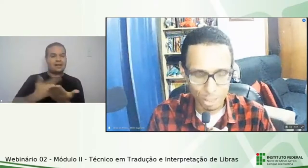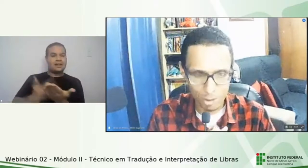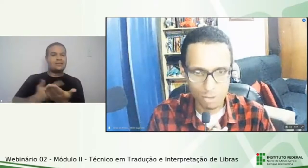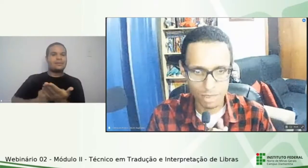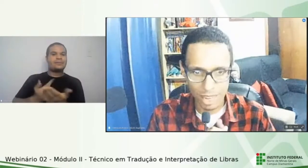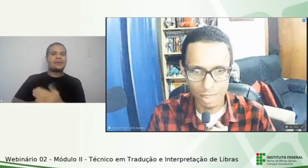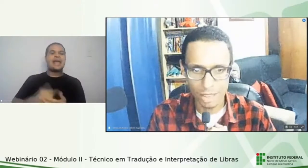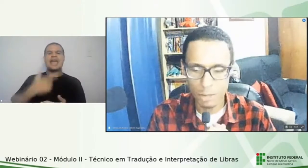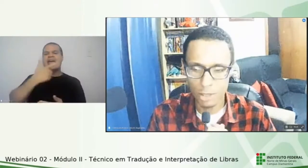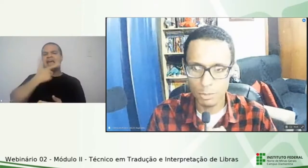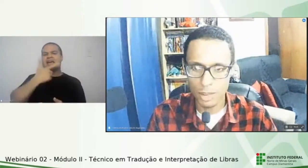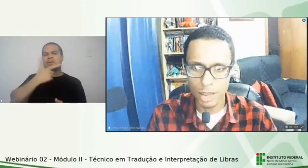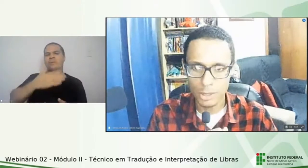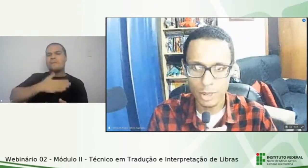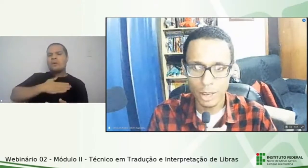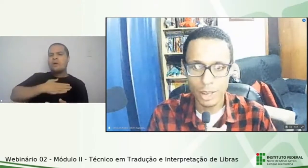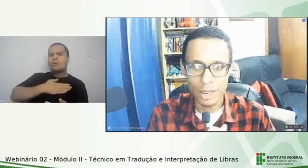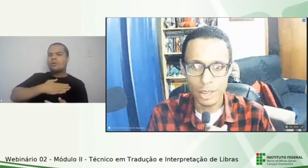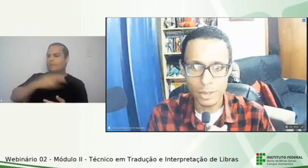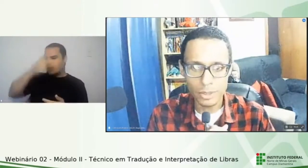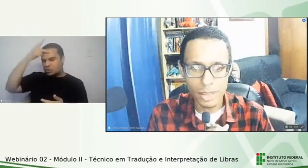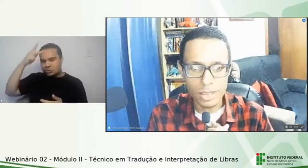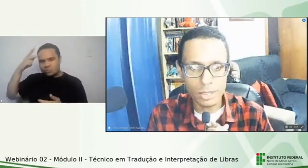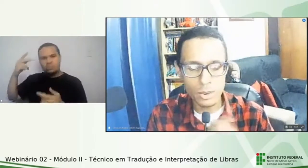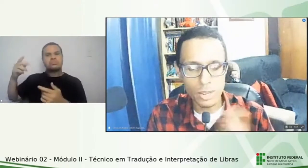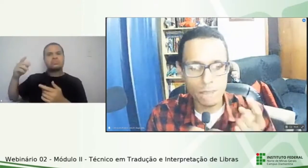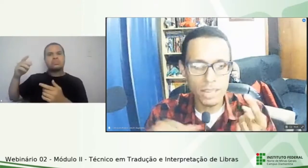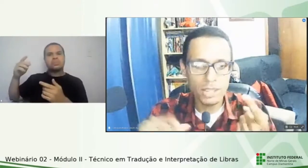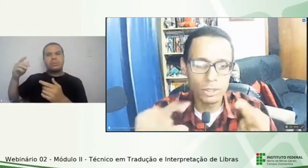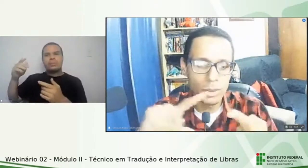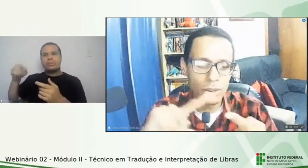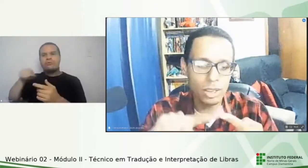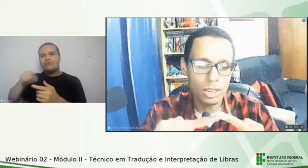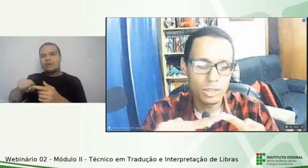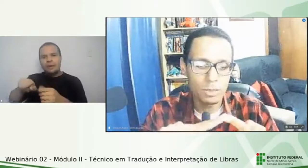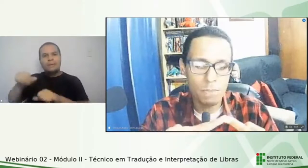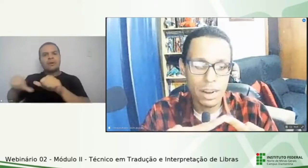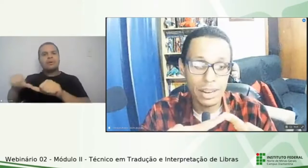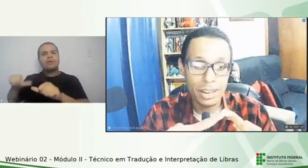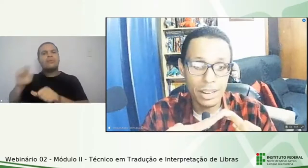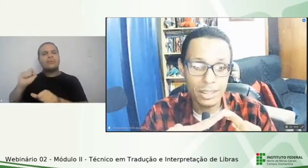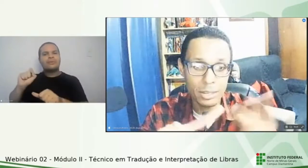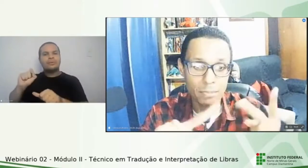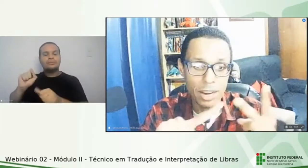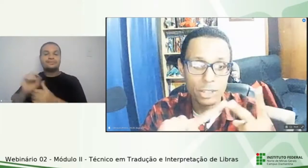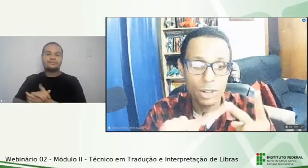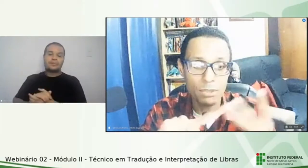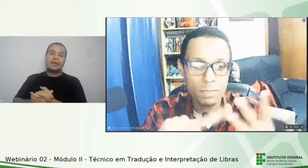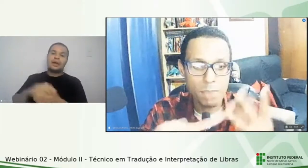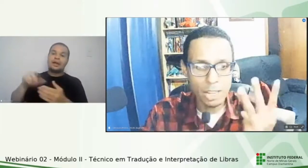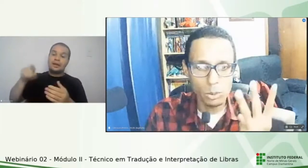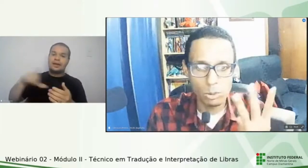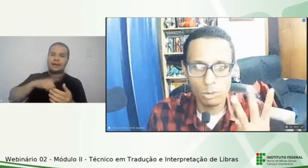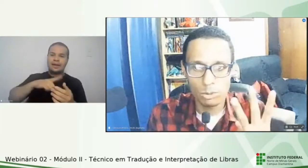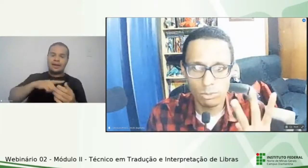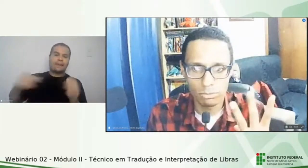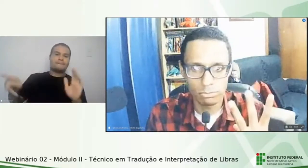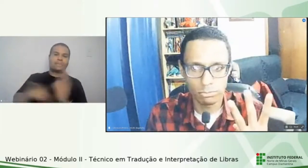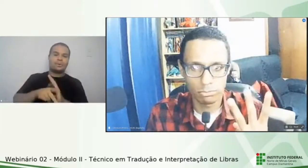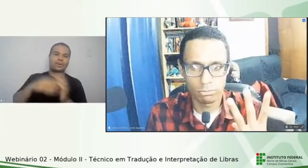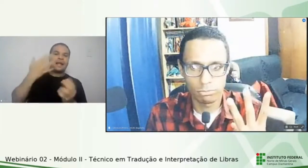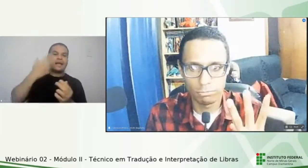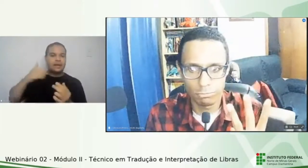Já ouviu falar? Quem Mexeu no Meu Queijo? Então tem o Quem Mexeu no Meu Queijo para criança, para jovens e para adultos.